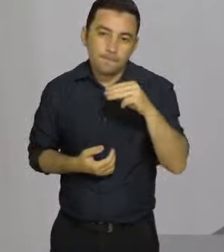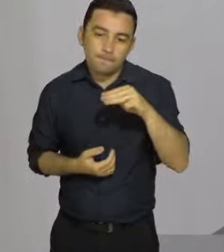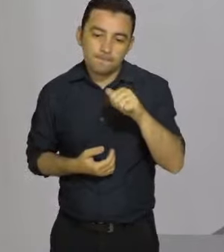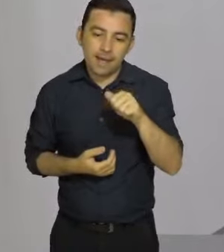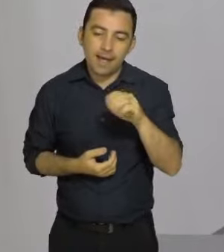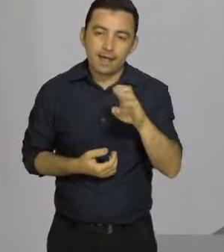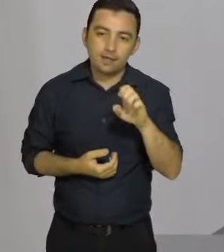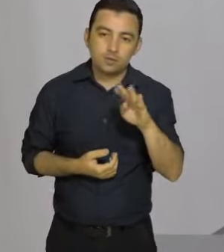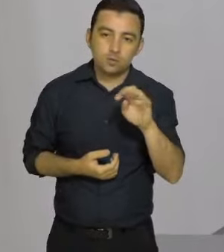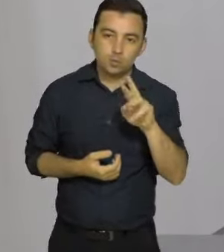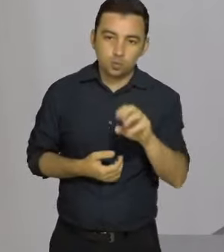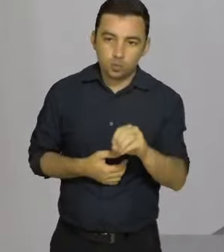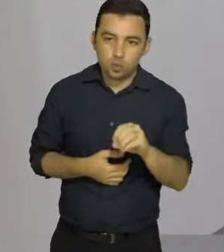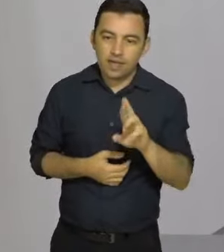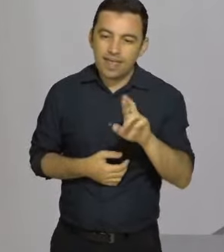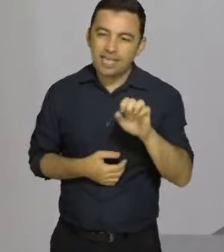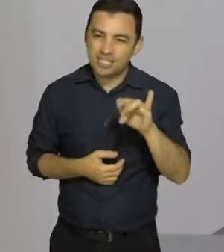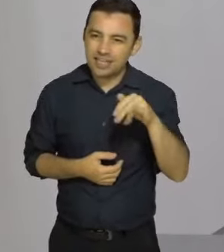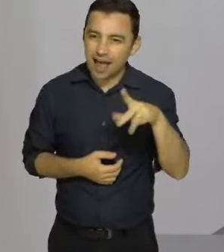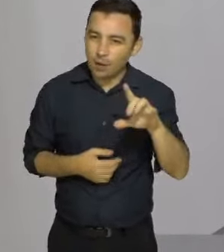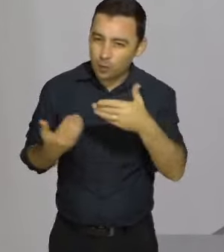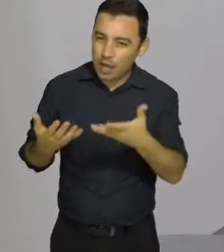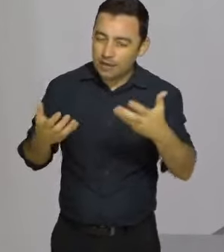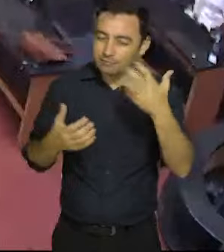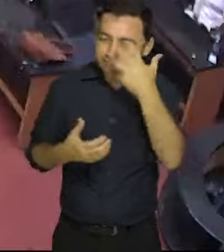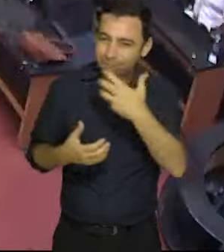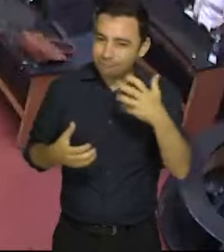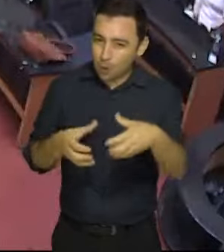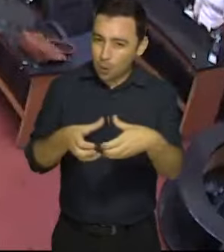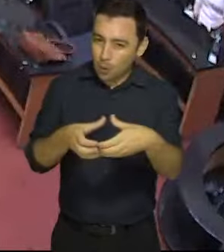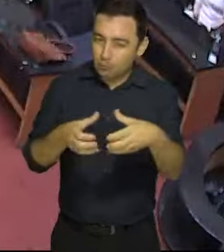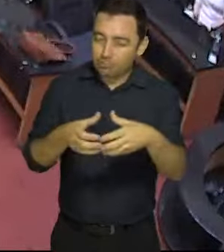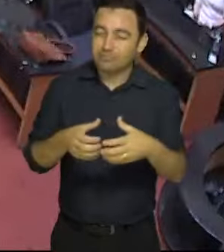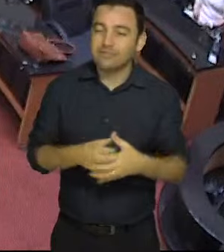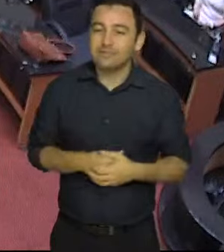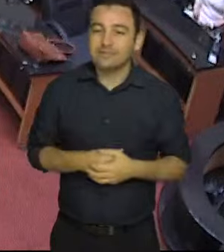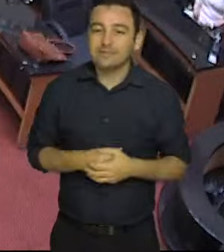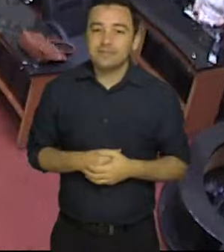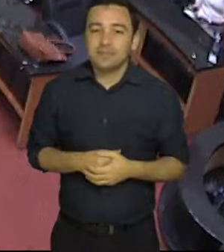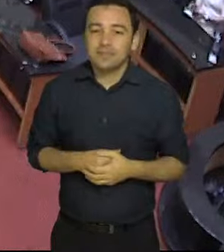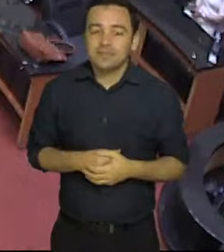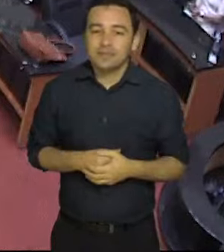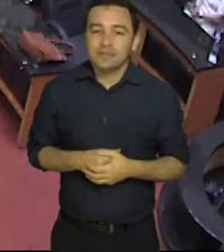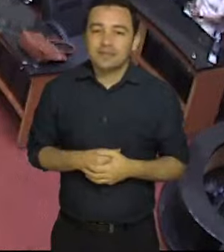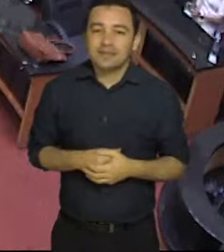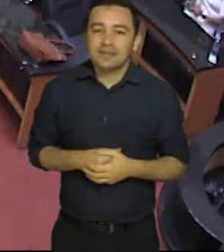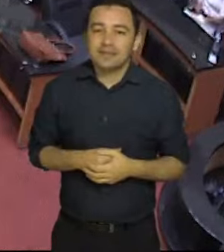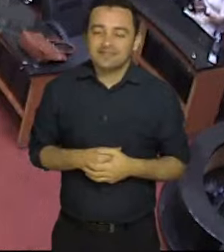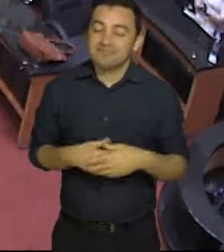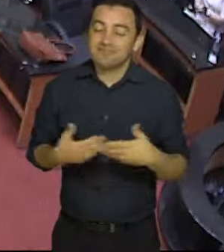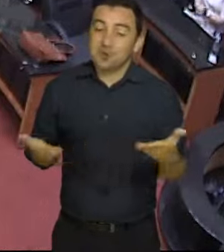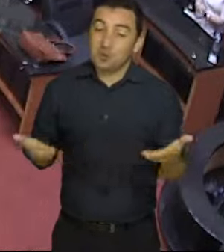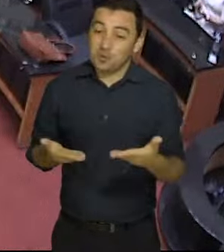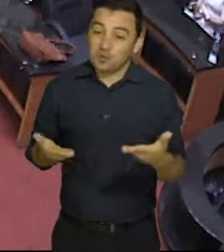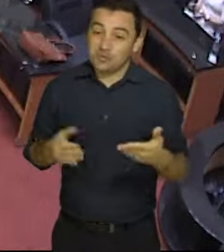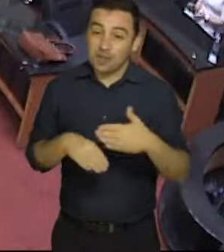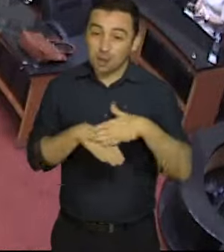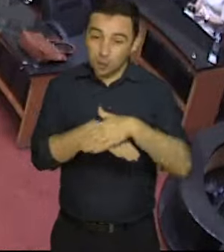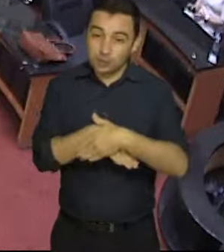Silva e o coral da nossa Assembleia Legislativa, que nos prestigia nessa